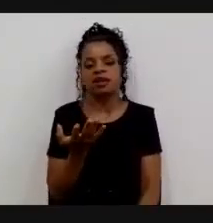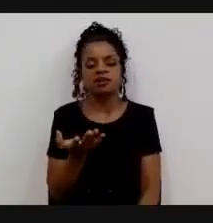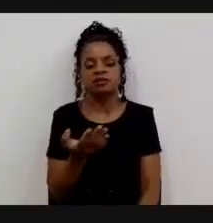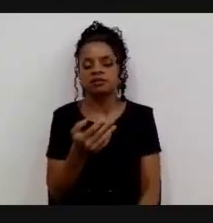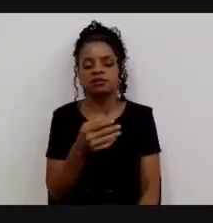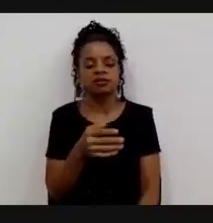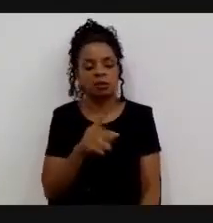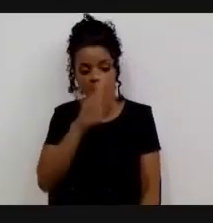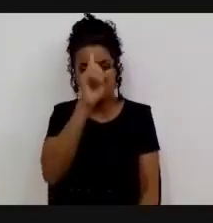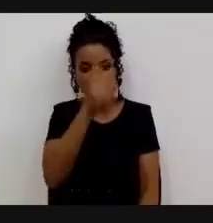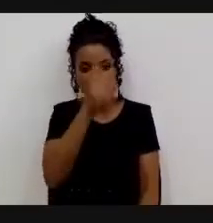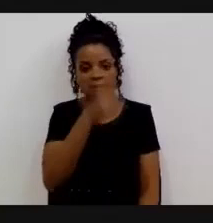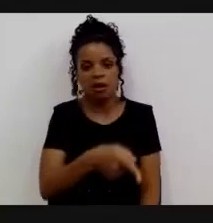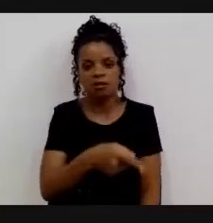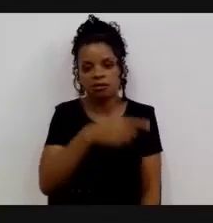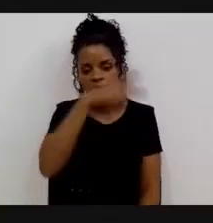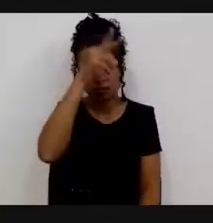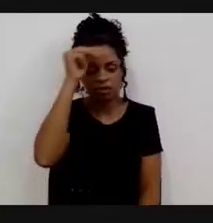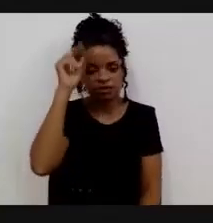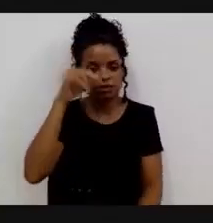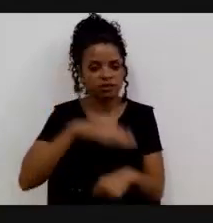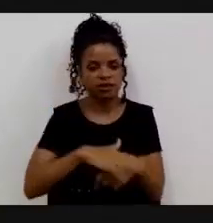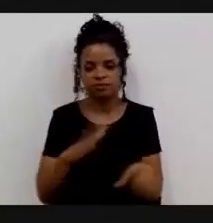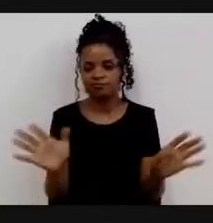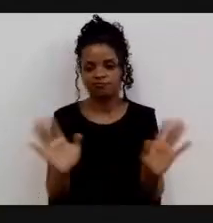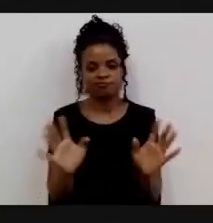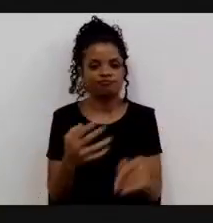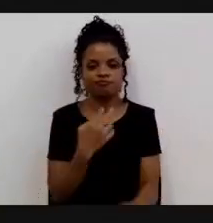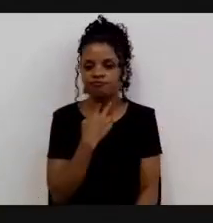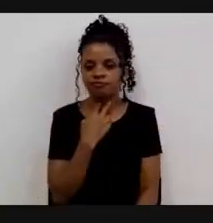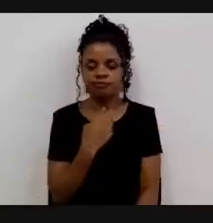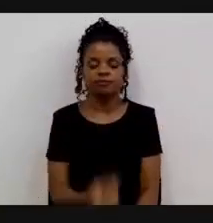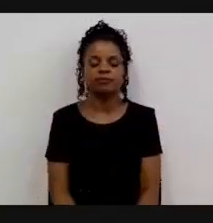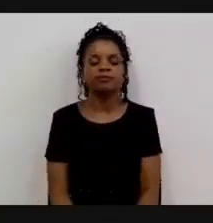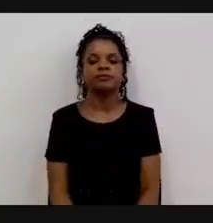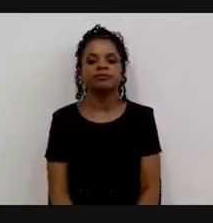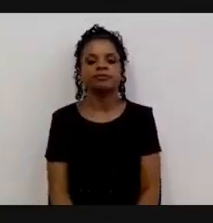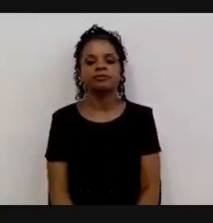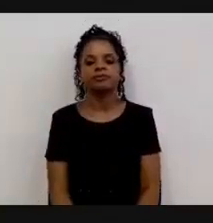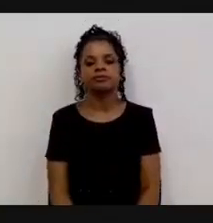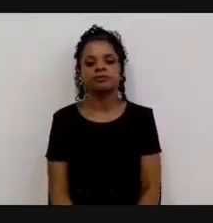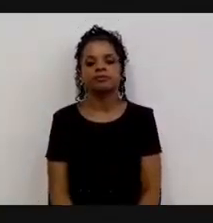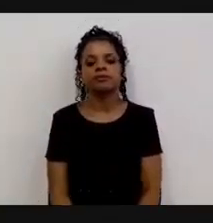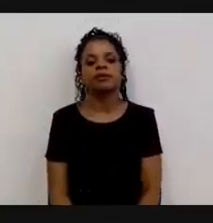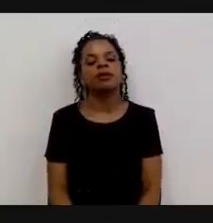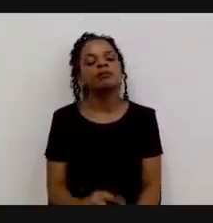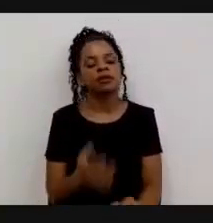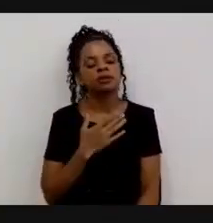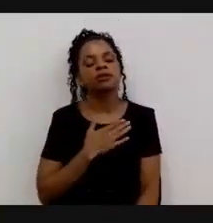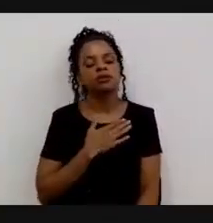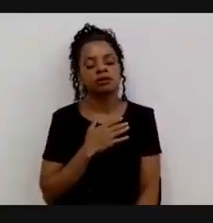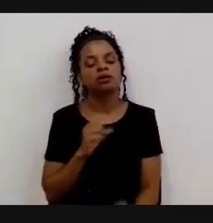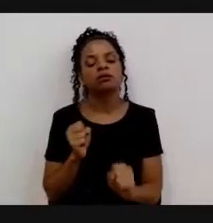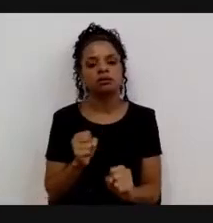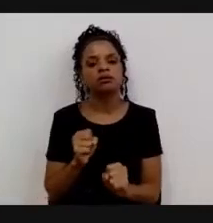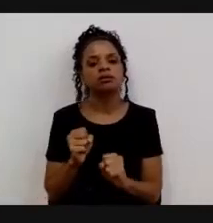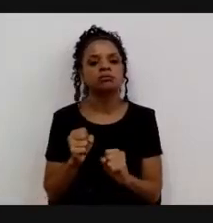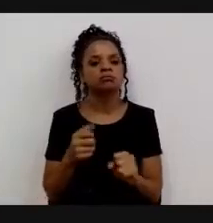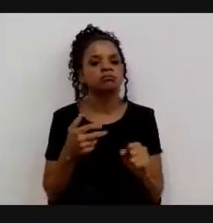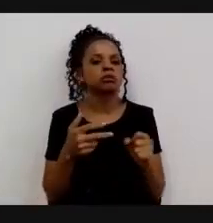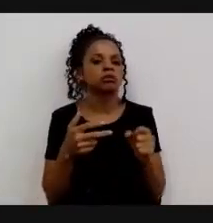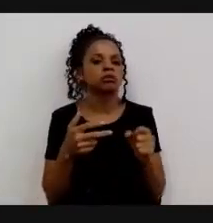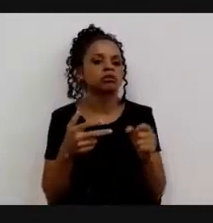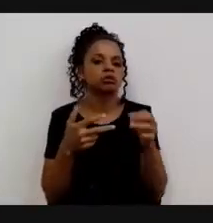prefeitura vai ter que fazer isso, vai ter que fazer o projeto de imersão aí. Não dá para fazer isso. Mas gostaria muito. Poder